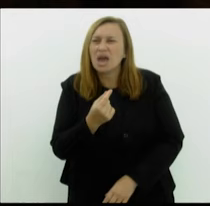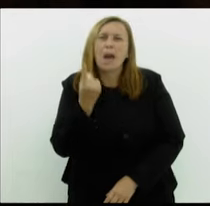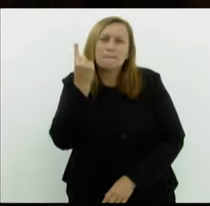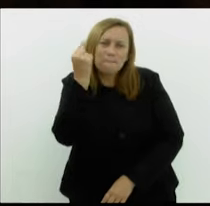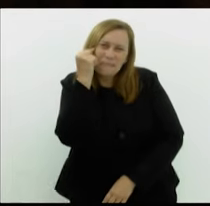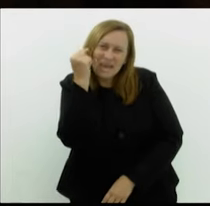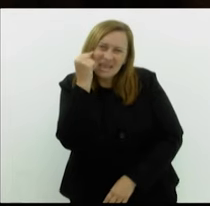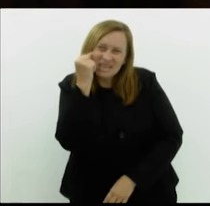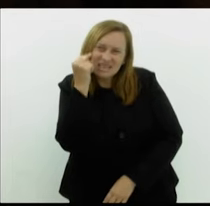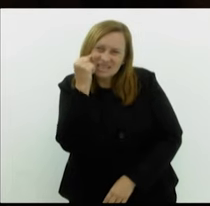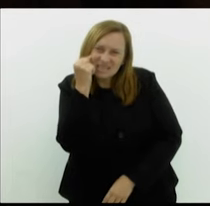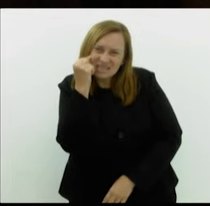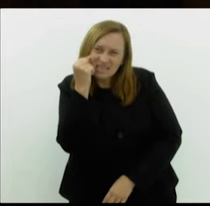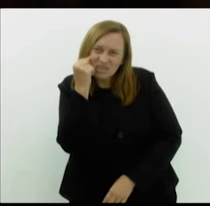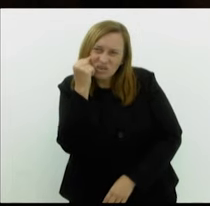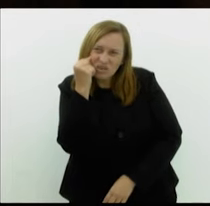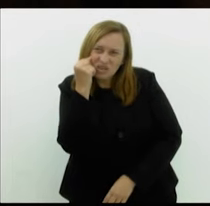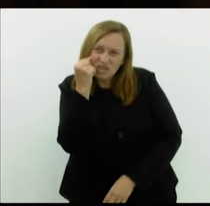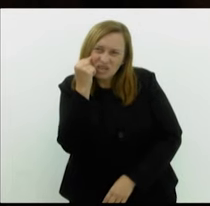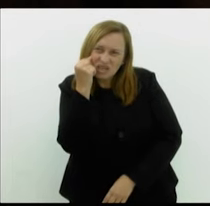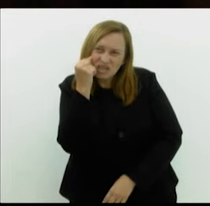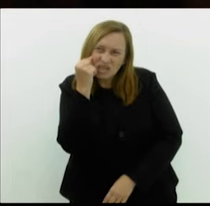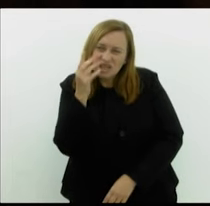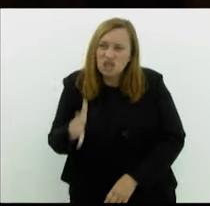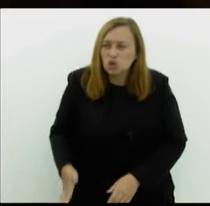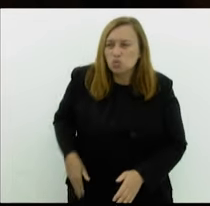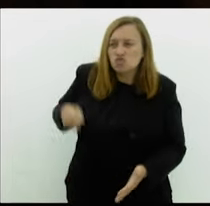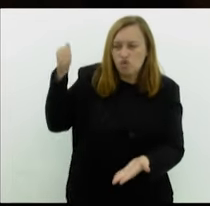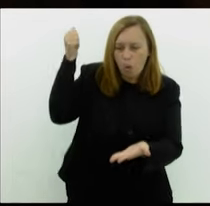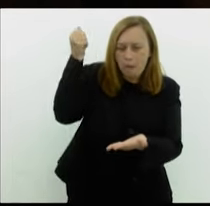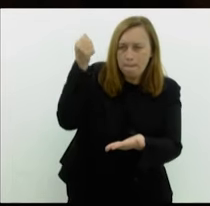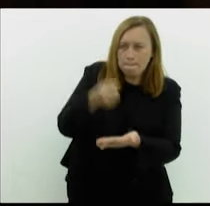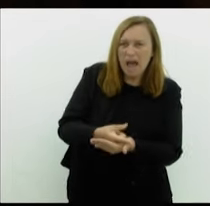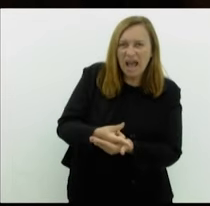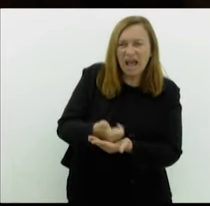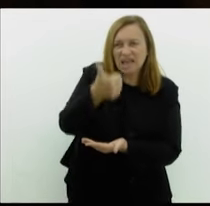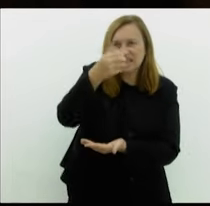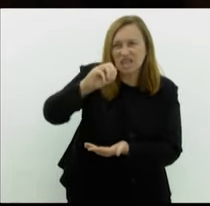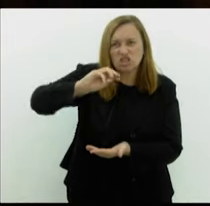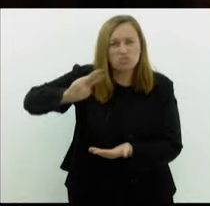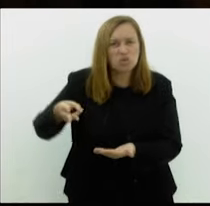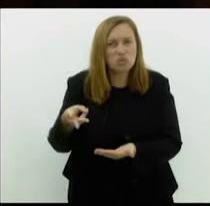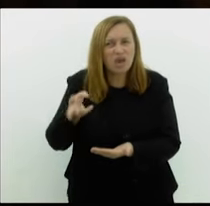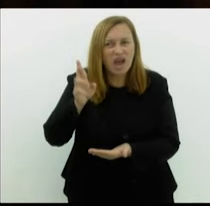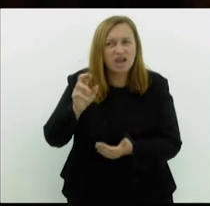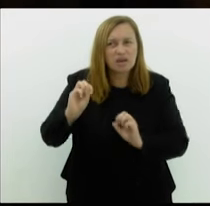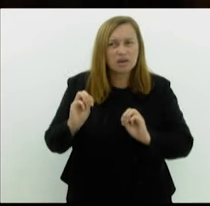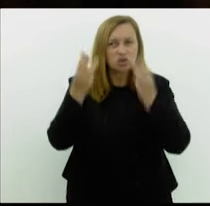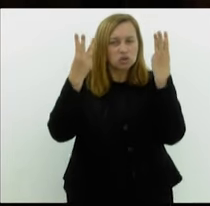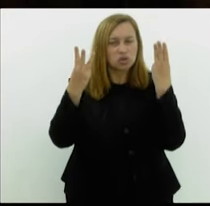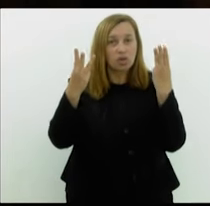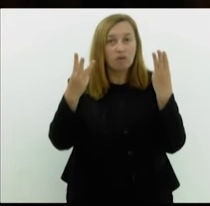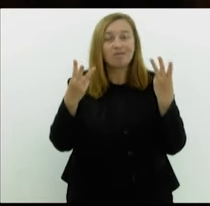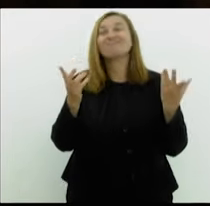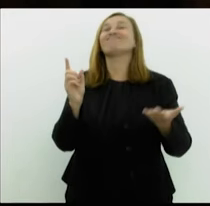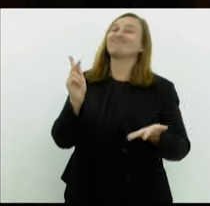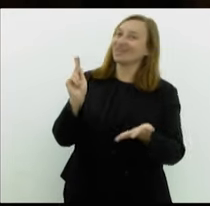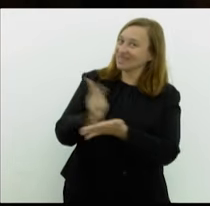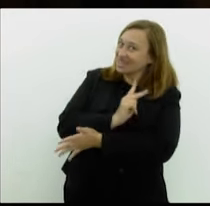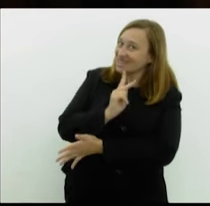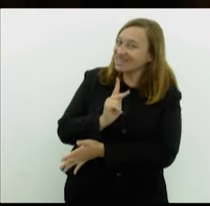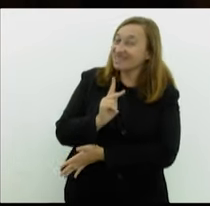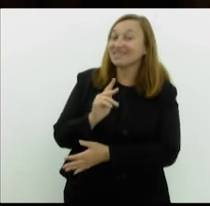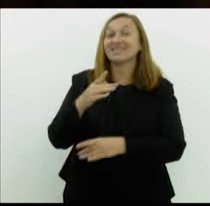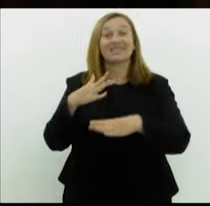pensam em alguma vez na vida desembolsarem 10 mil reais para ir a um show? Mas é o que está acontecendo na cidade do